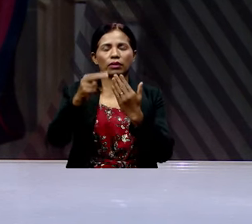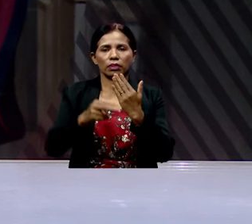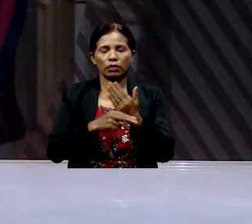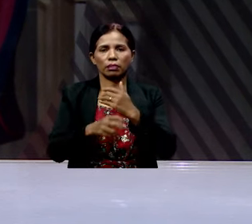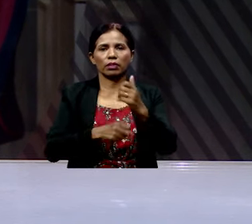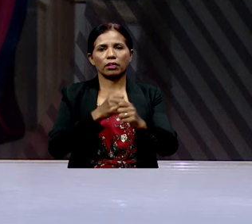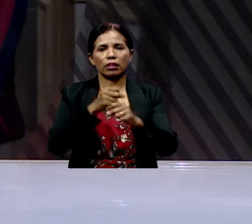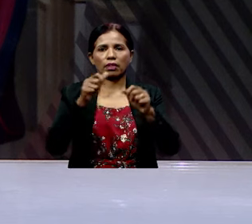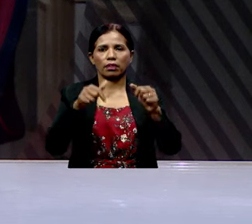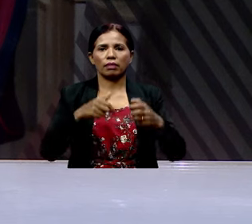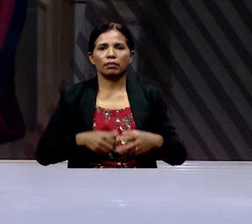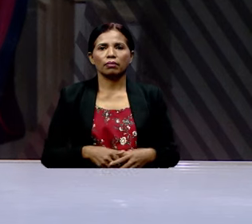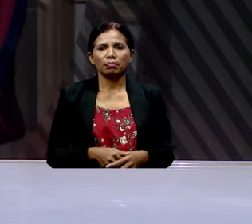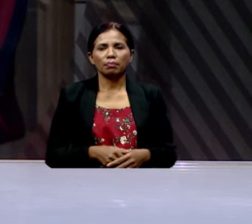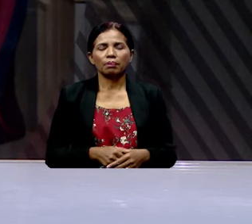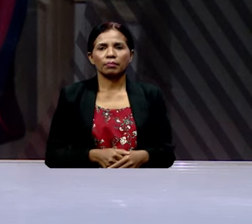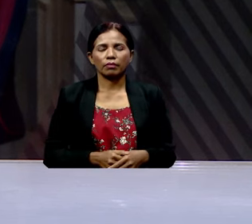ne.